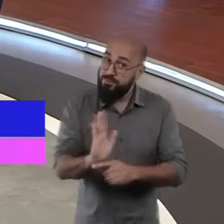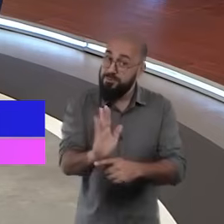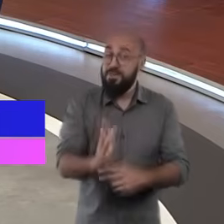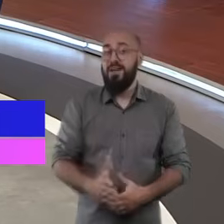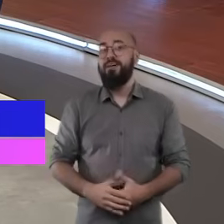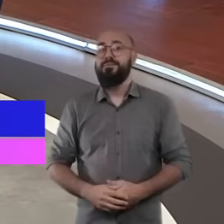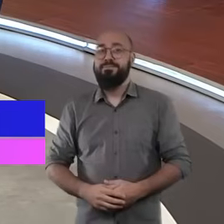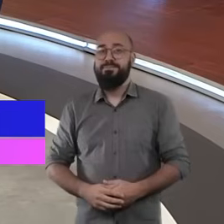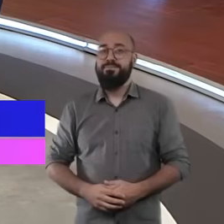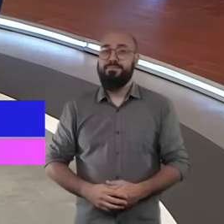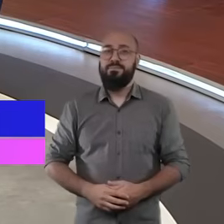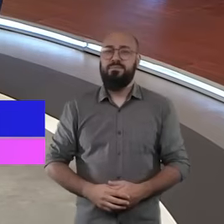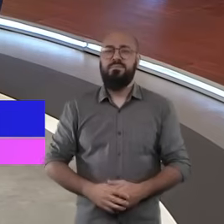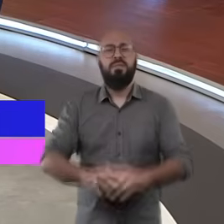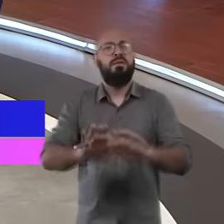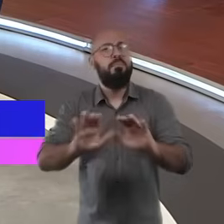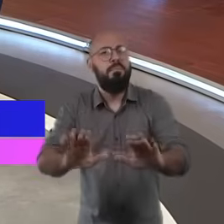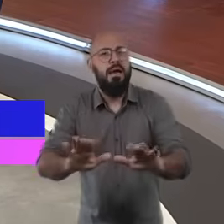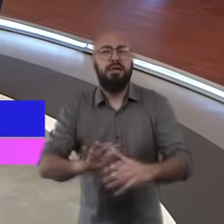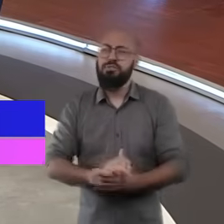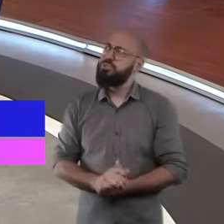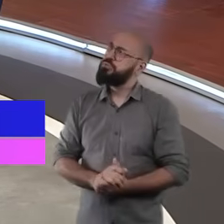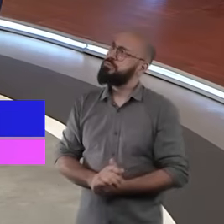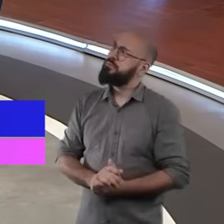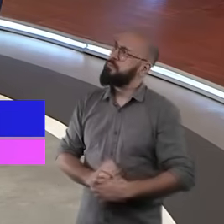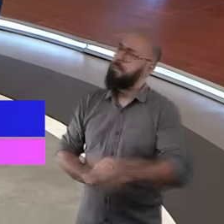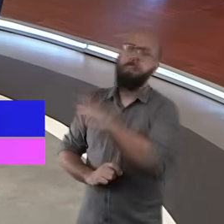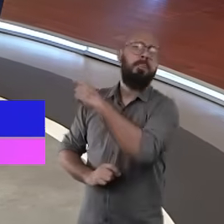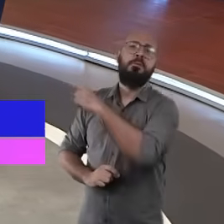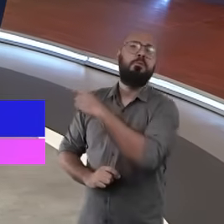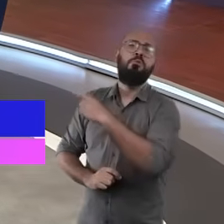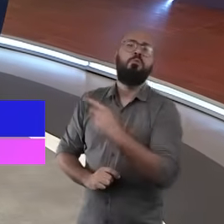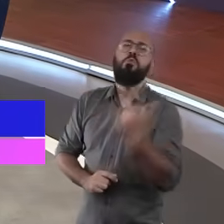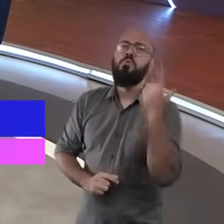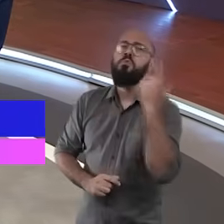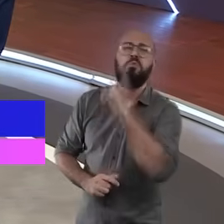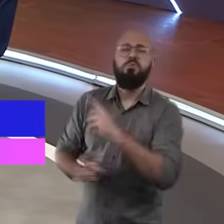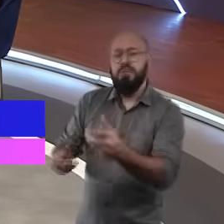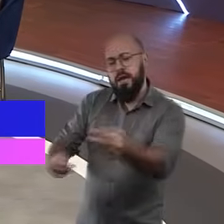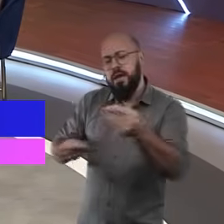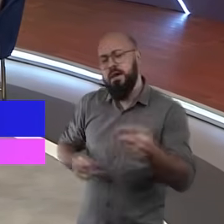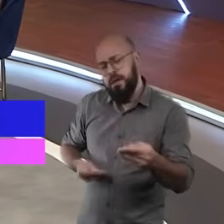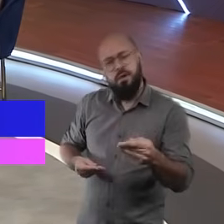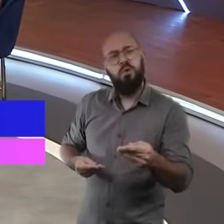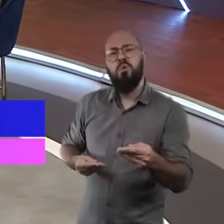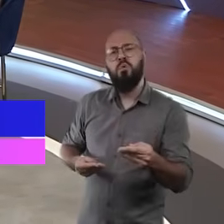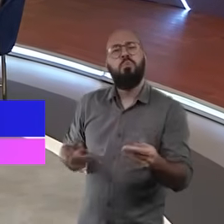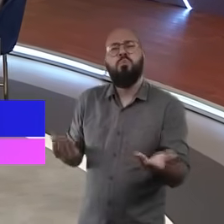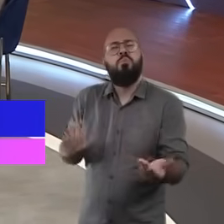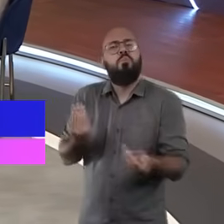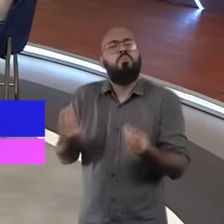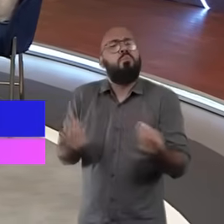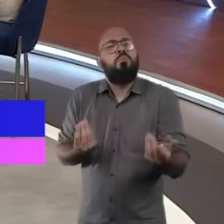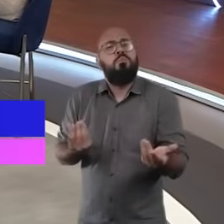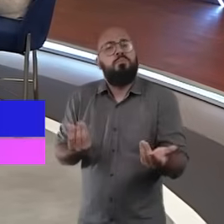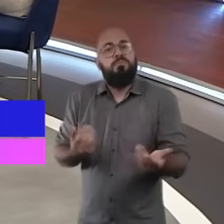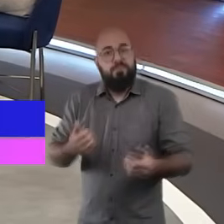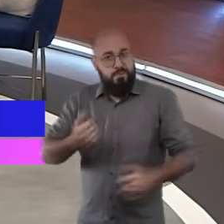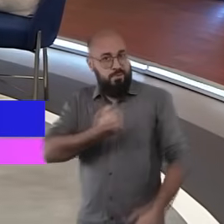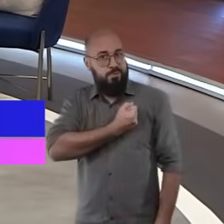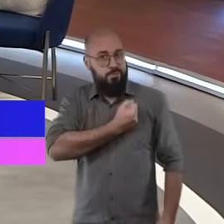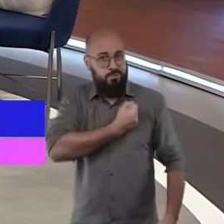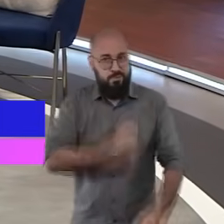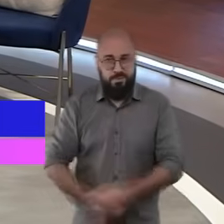E você me pergunta agora, pastor, o que eu preciso fazer para ter essa revista? É só ligar para nós. O número é 12 21